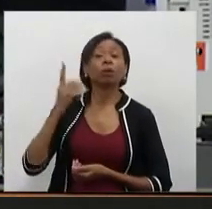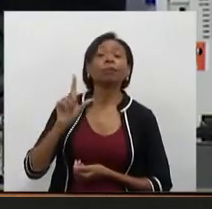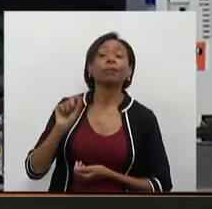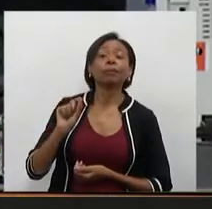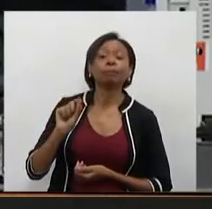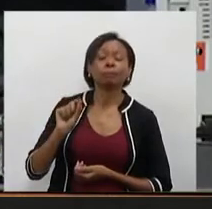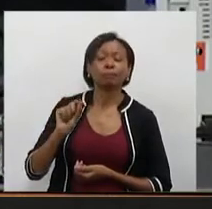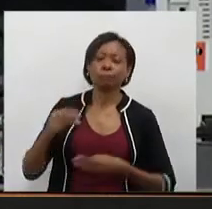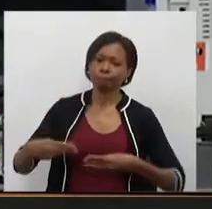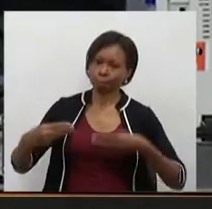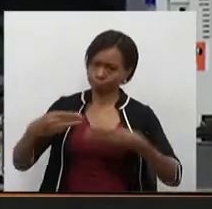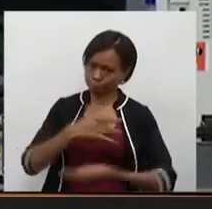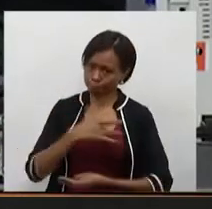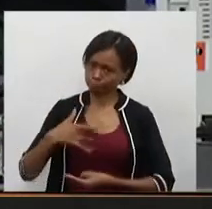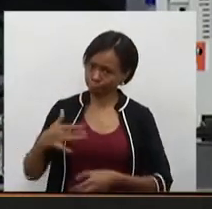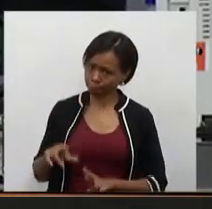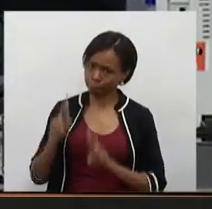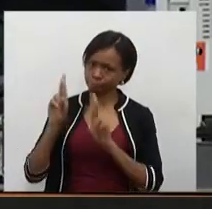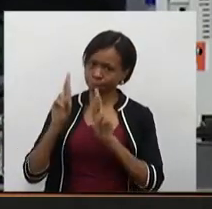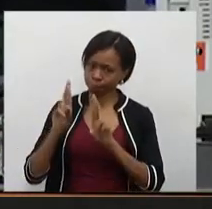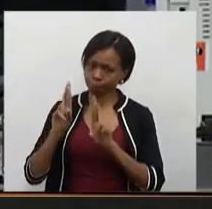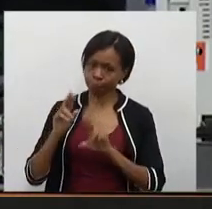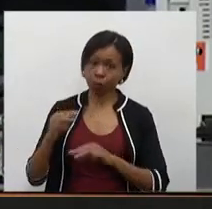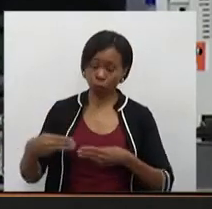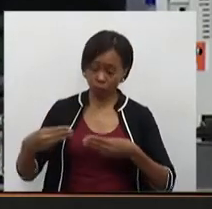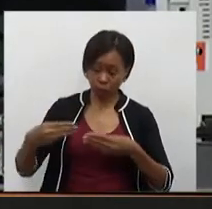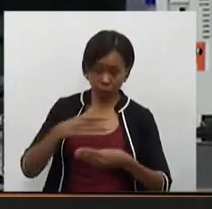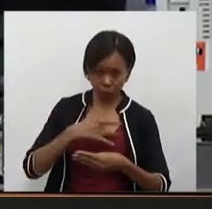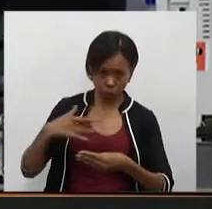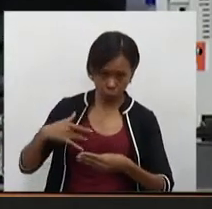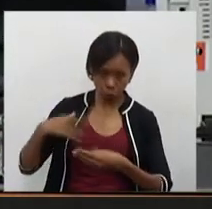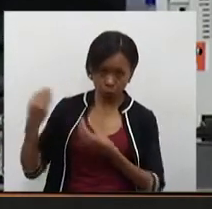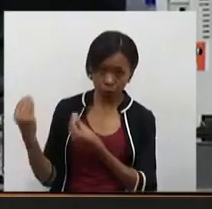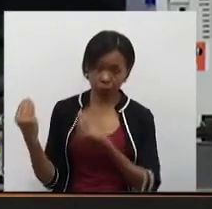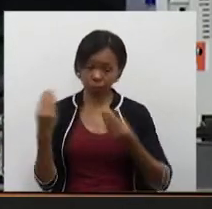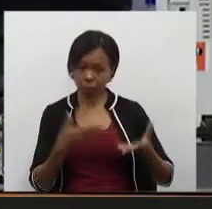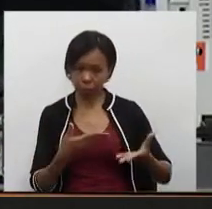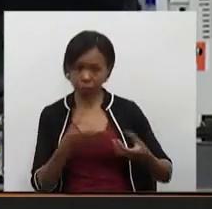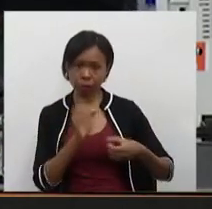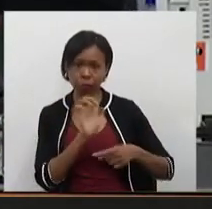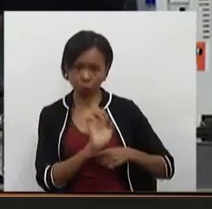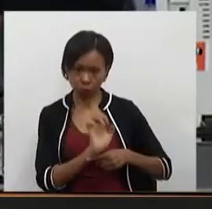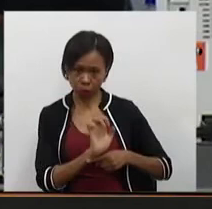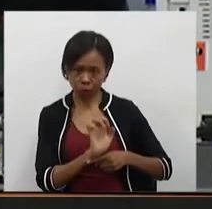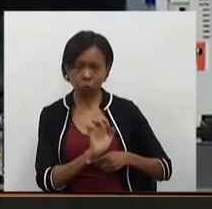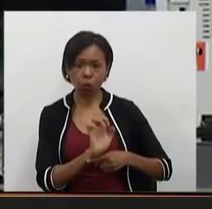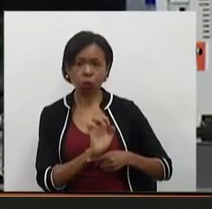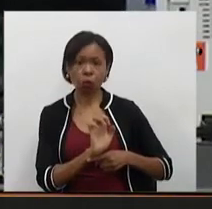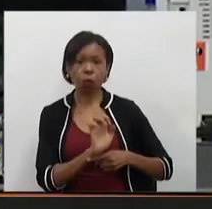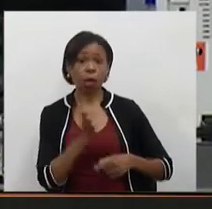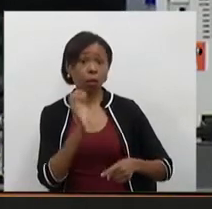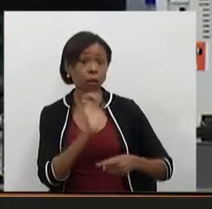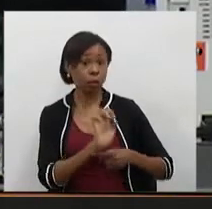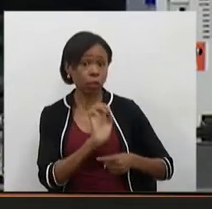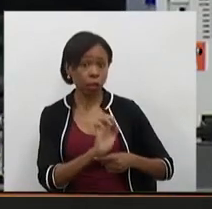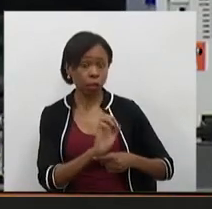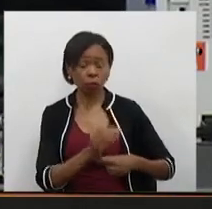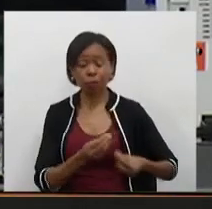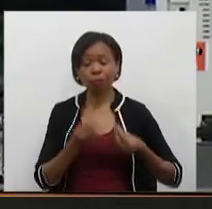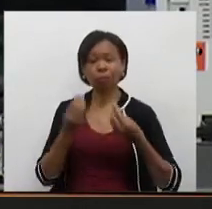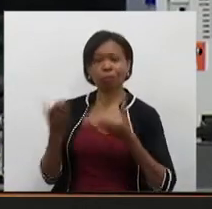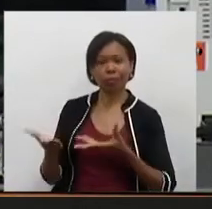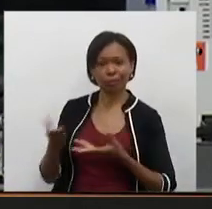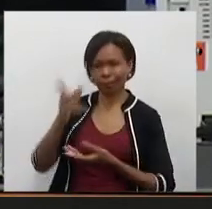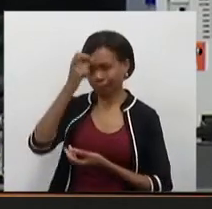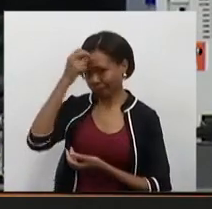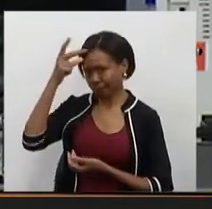da Saúde. O Ministério da Saúde envia para o Estado e o Estado envia para as prefeituras.